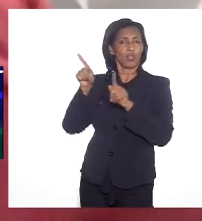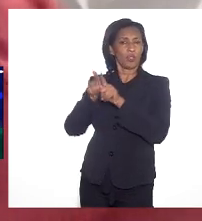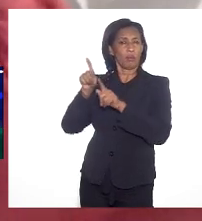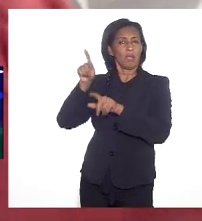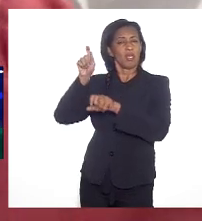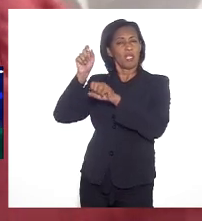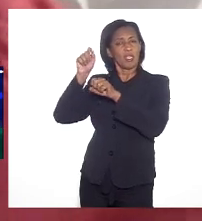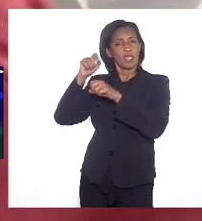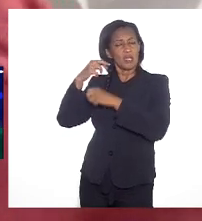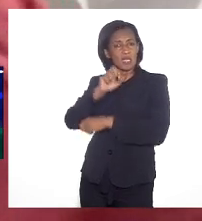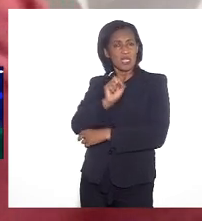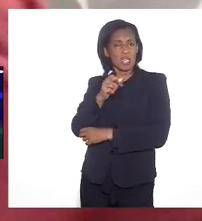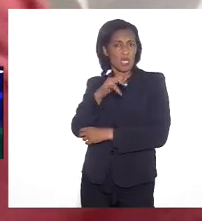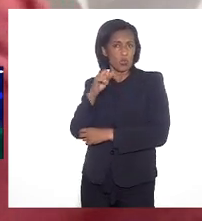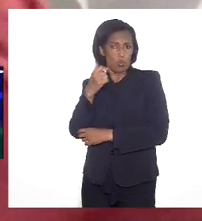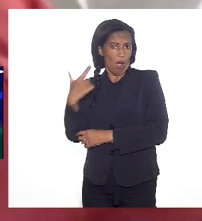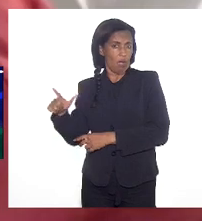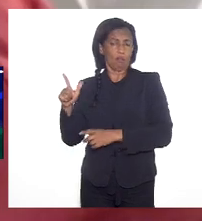e...